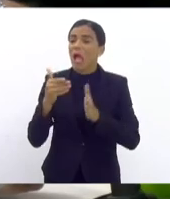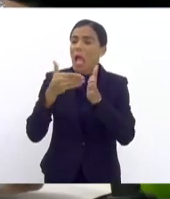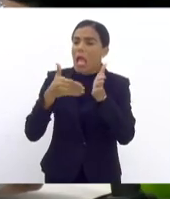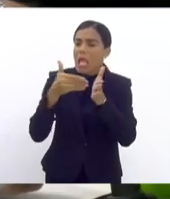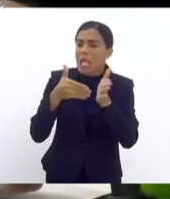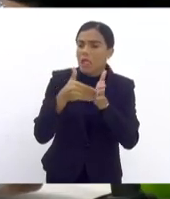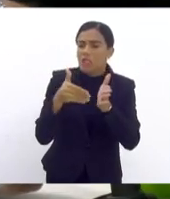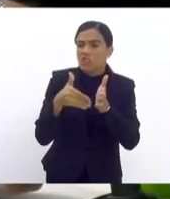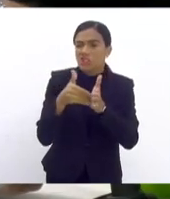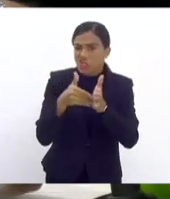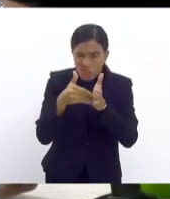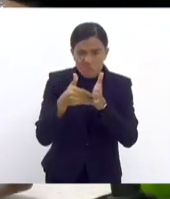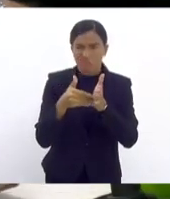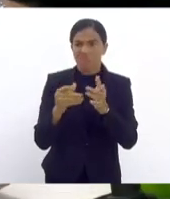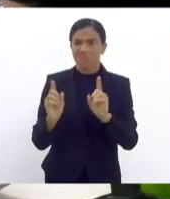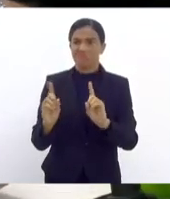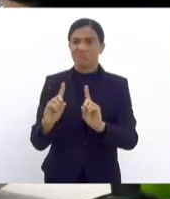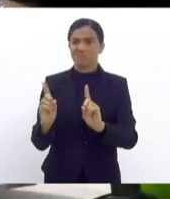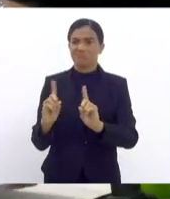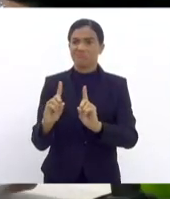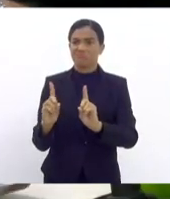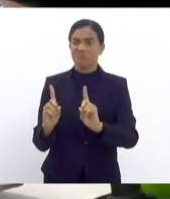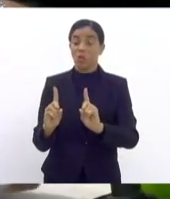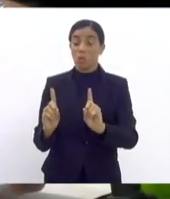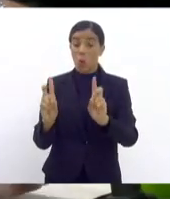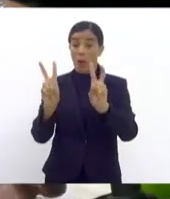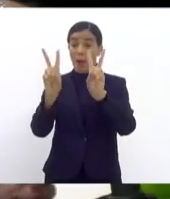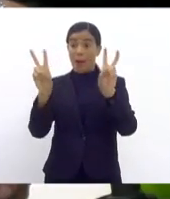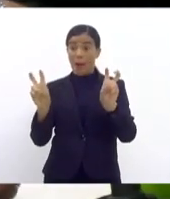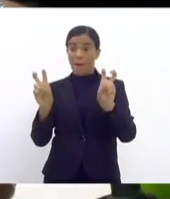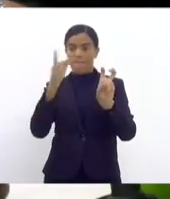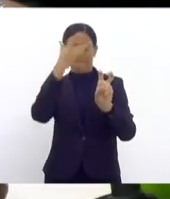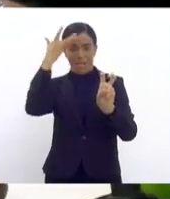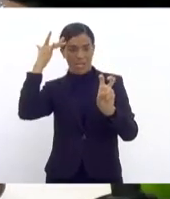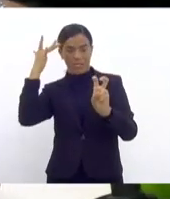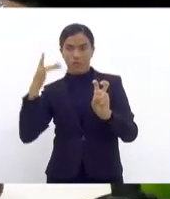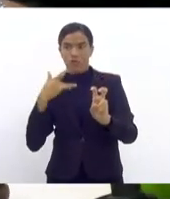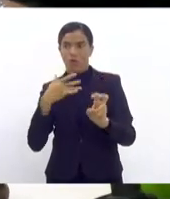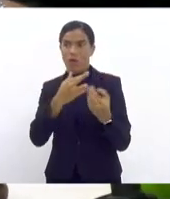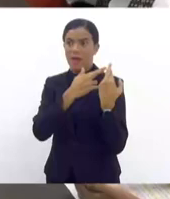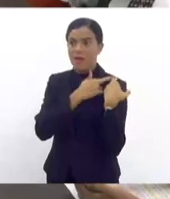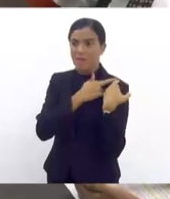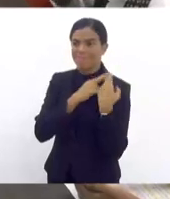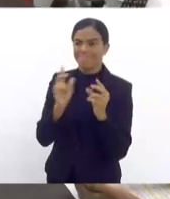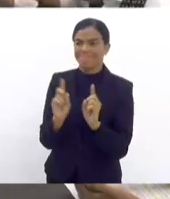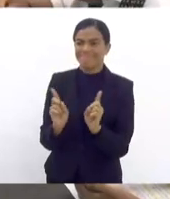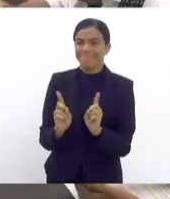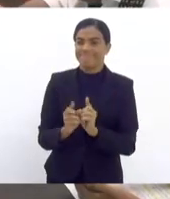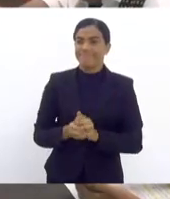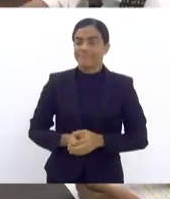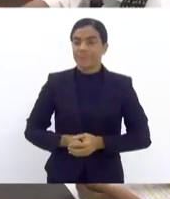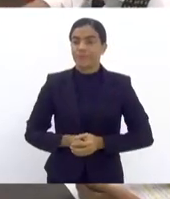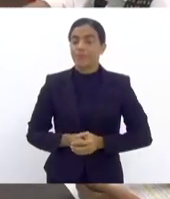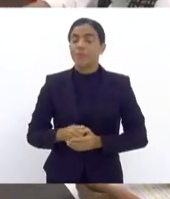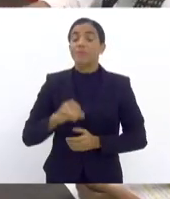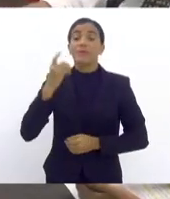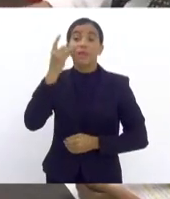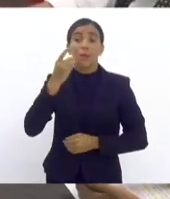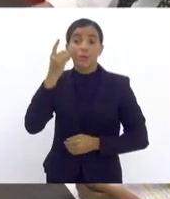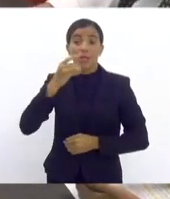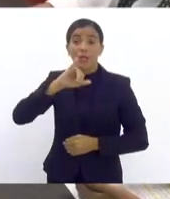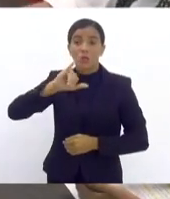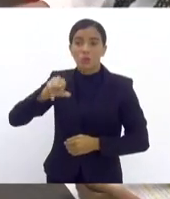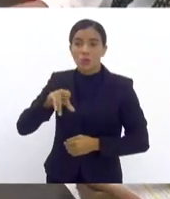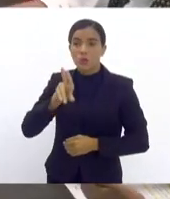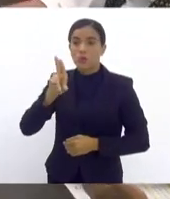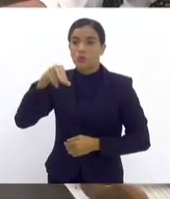aqui a uma determinada pessoa a comunicação. Saudar a presença do nosso deputado